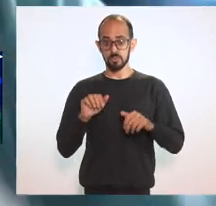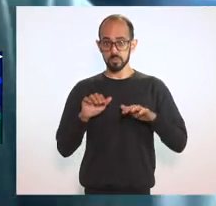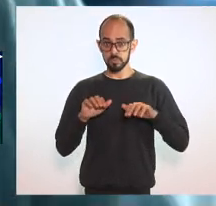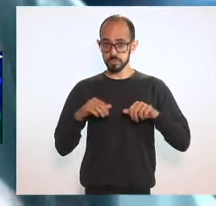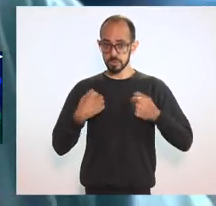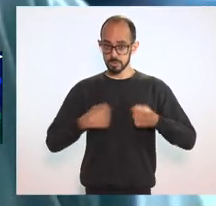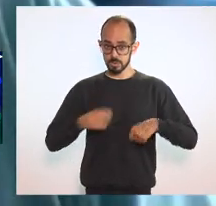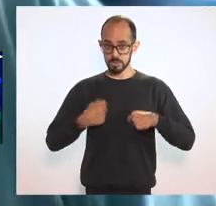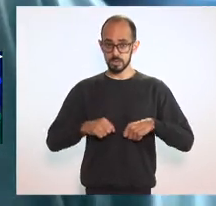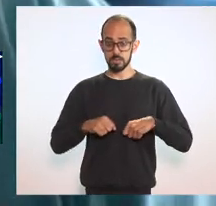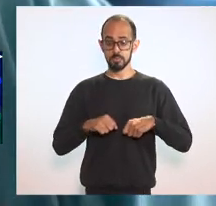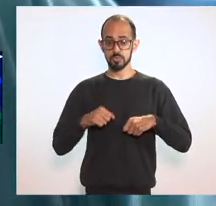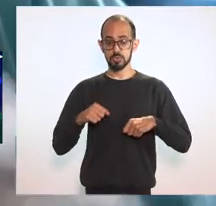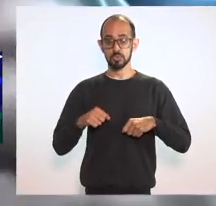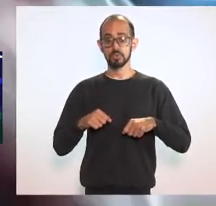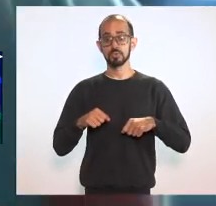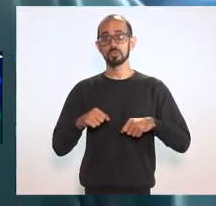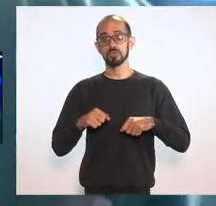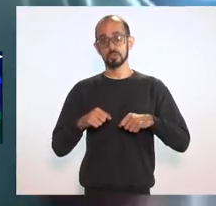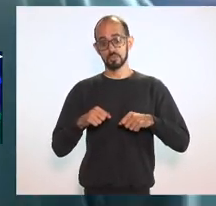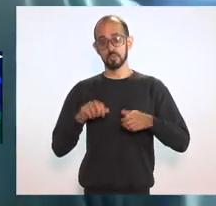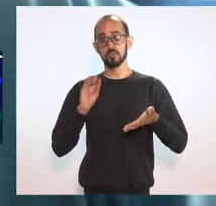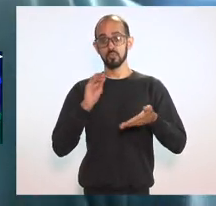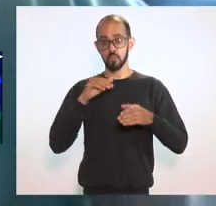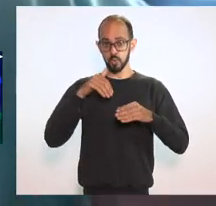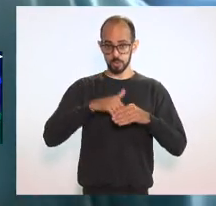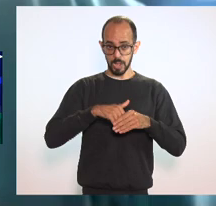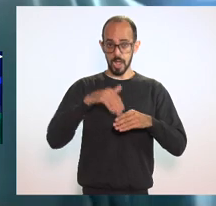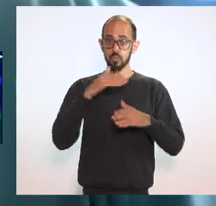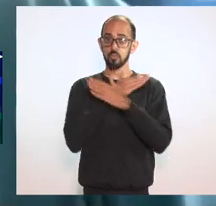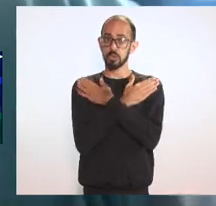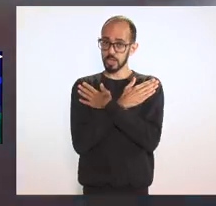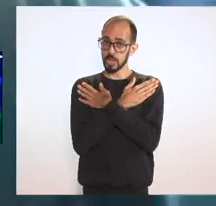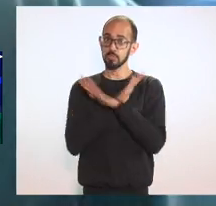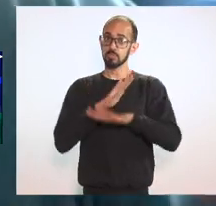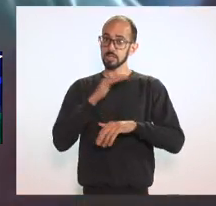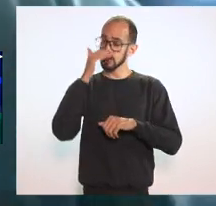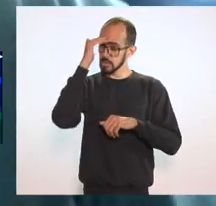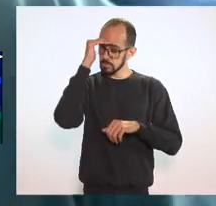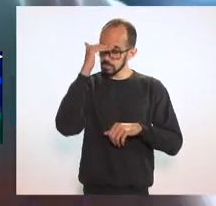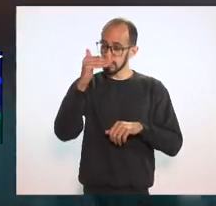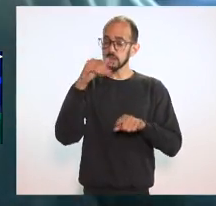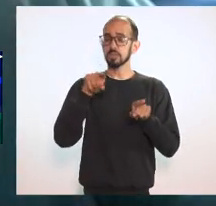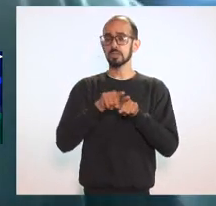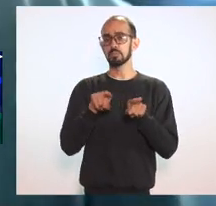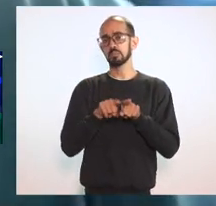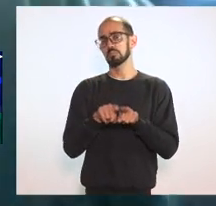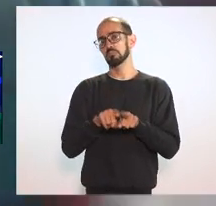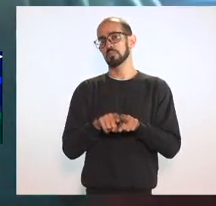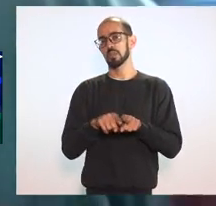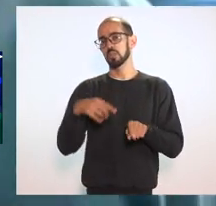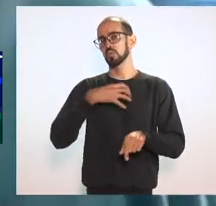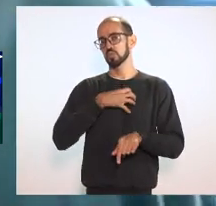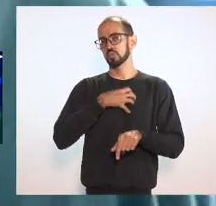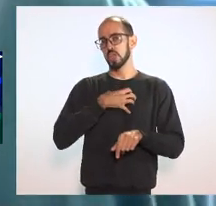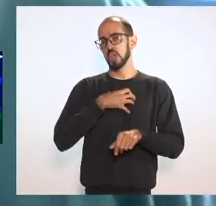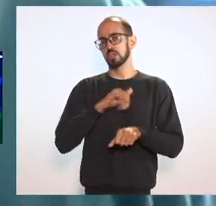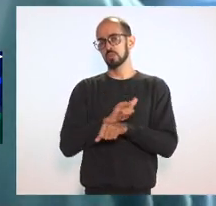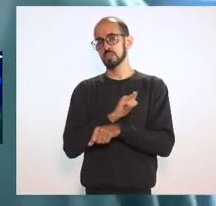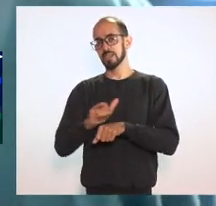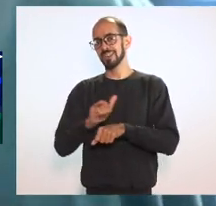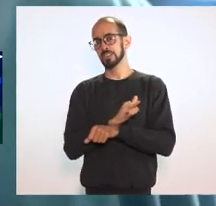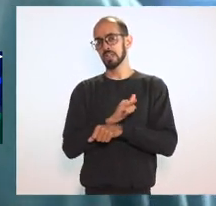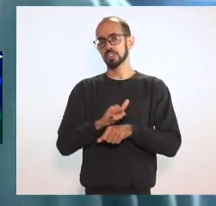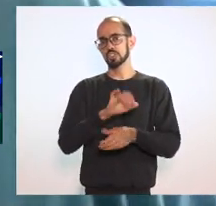várias e respeitando direitos municípios tomarem posições mais fortes Diante